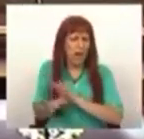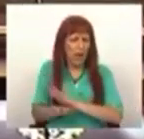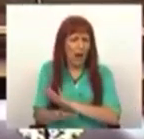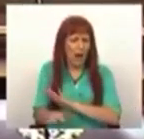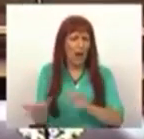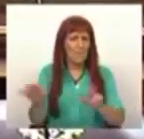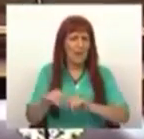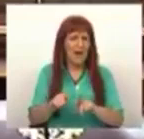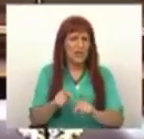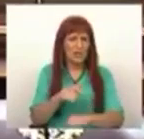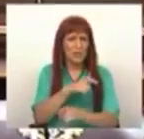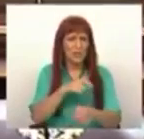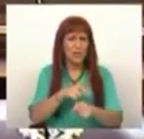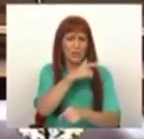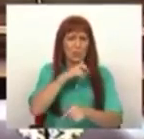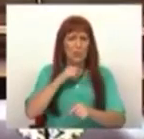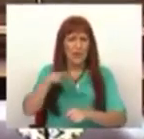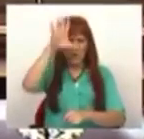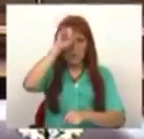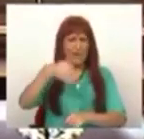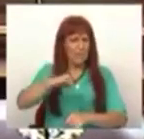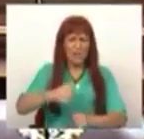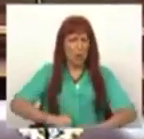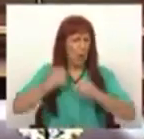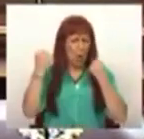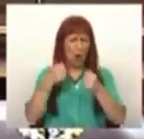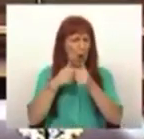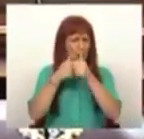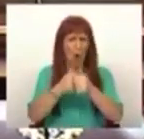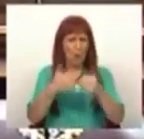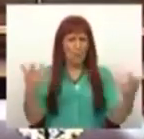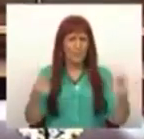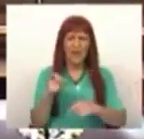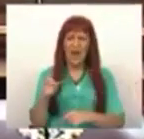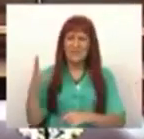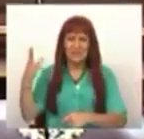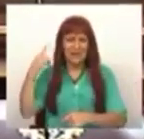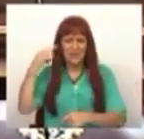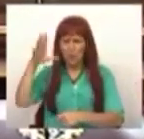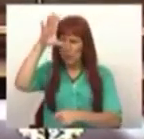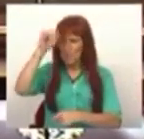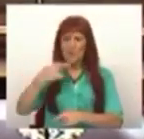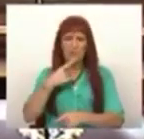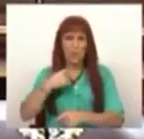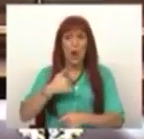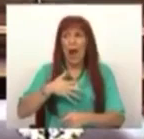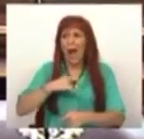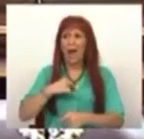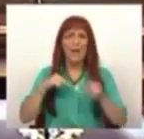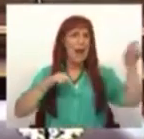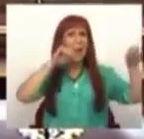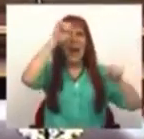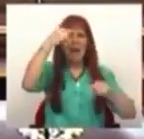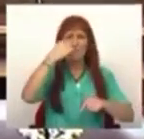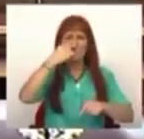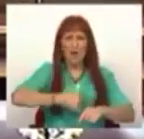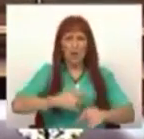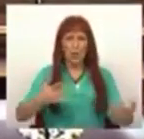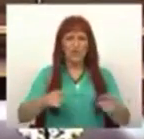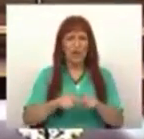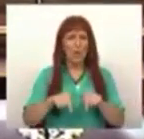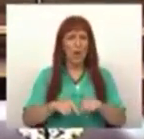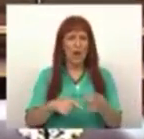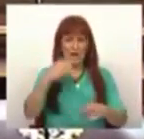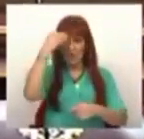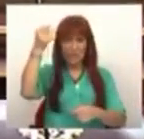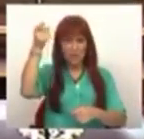Mais uma promessa que este Governo Socialista foi incapaz de cumprir. Há 3 anos o Estado, que tantos querem ter em todo lado, falhou. E para que não caia